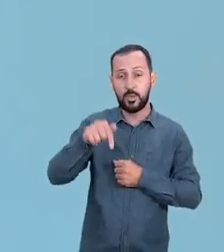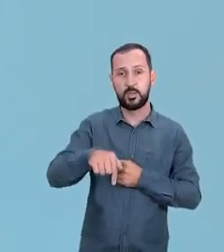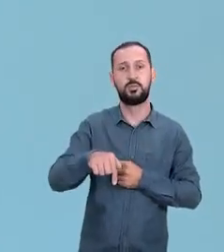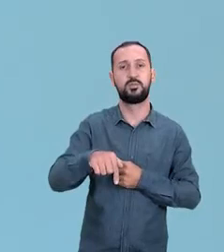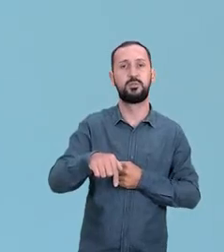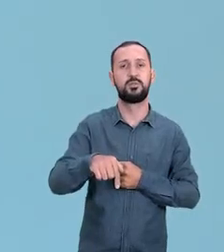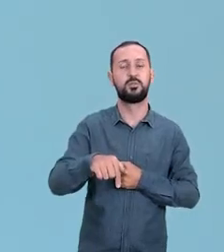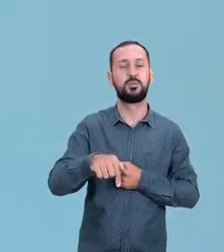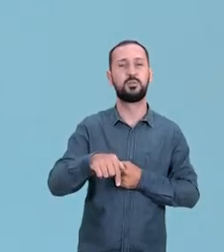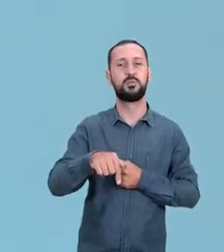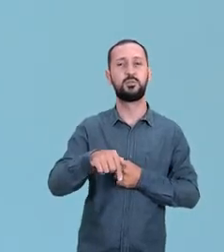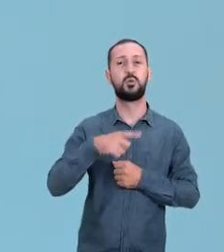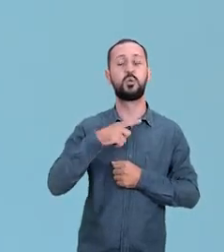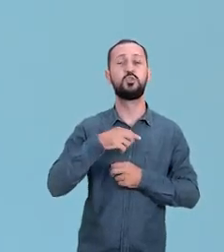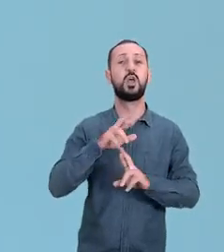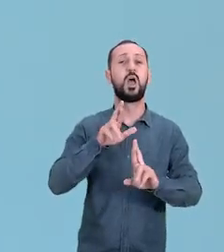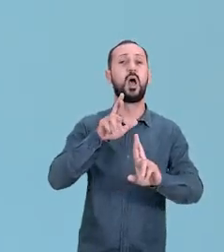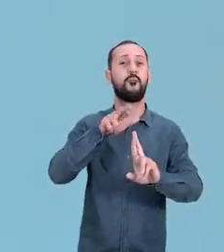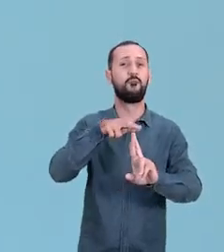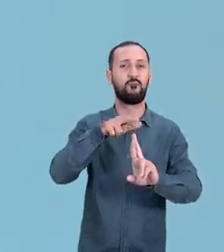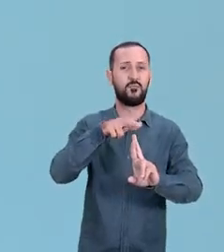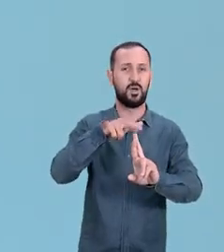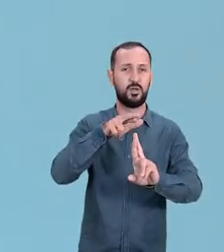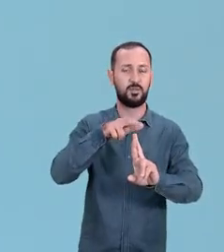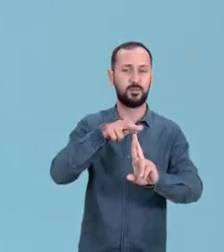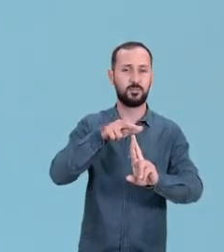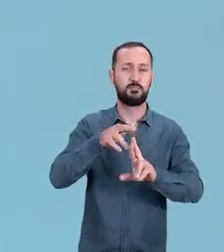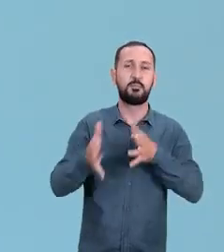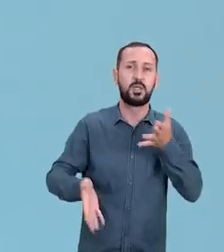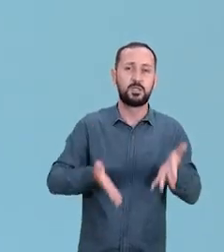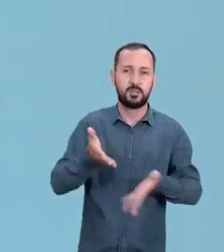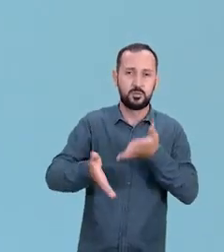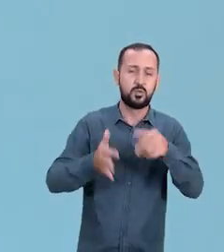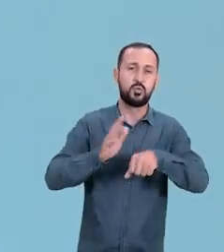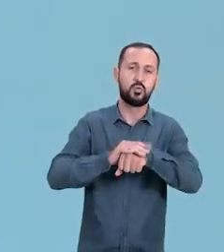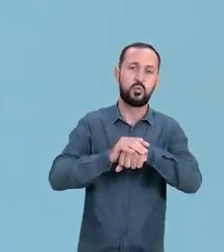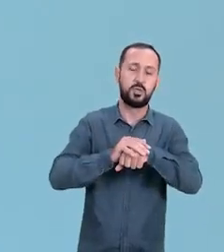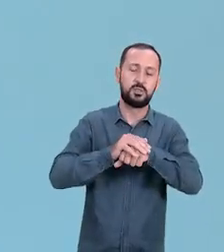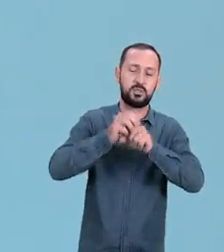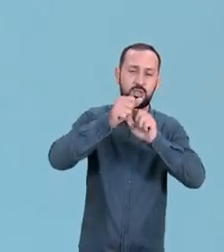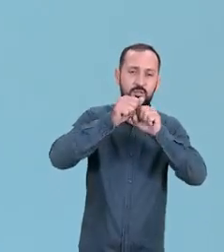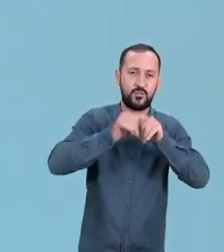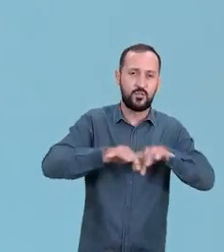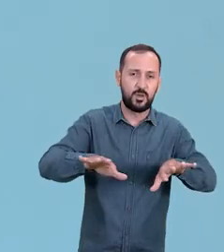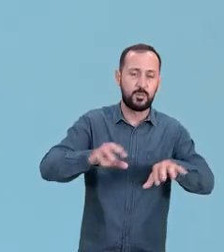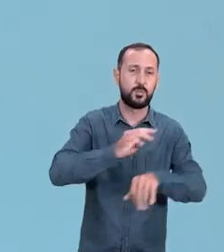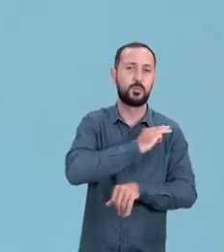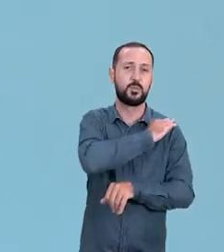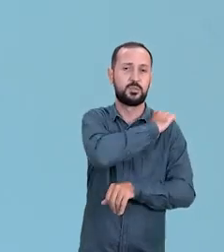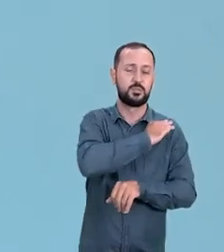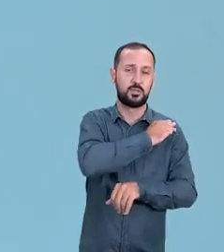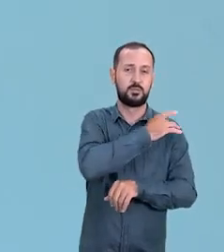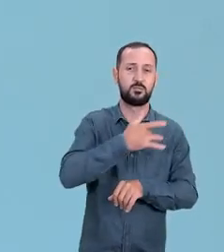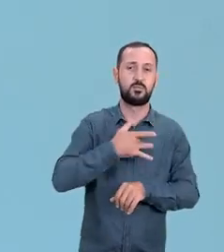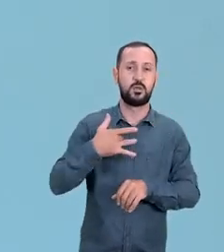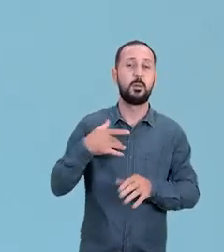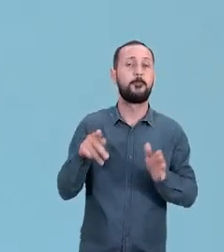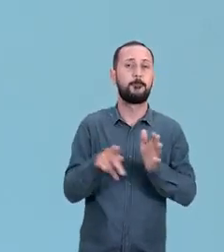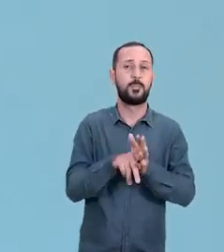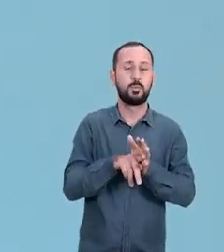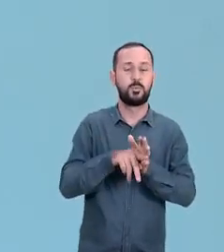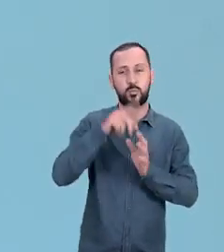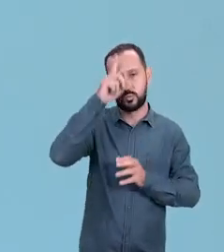Grande, a unidade de referência para tratamento de doença infecciosa para o Ministério da Saúde é o Hospital